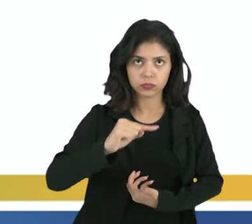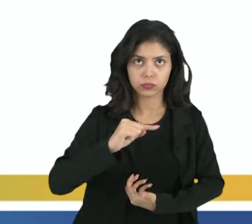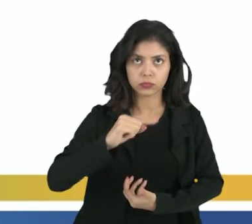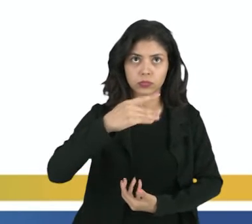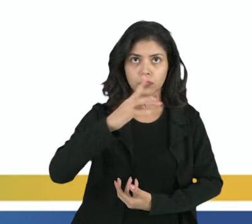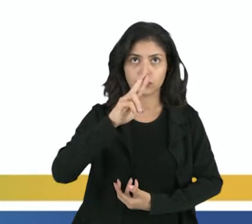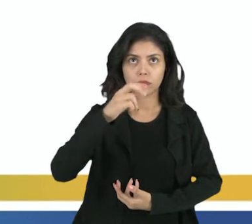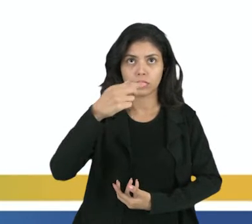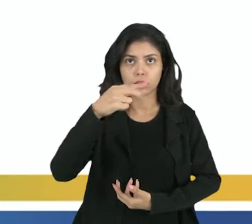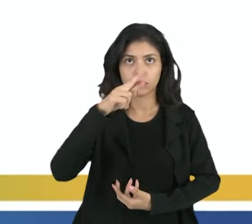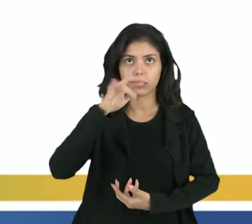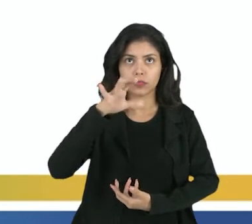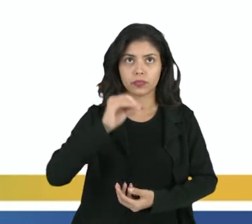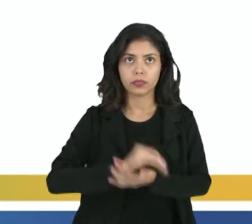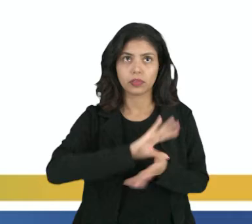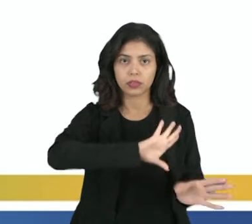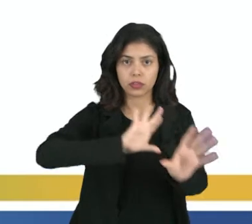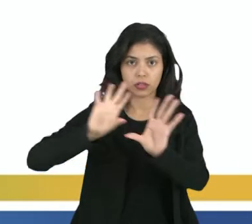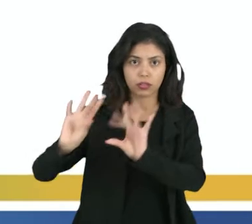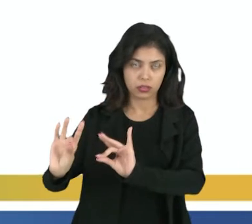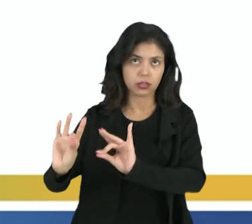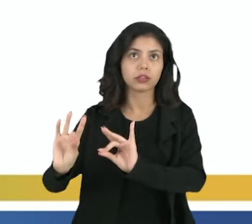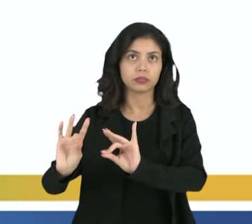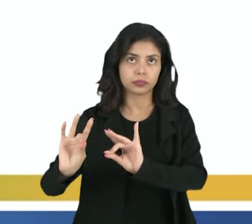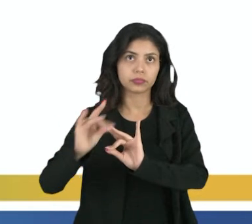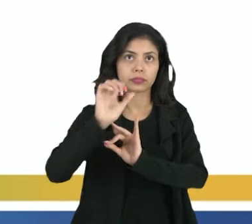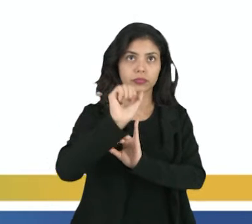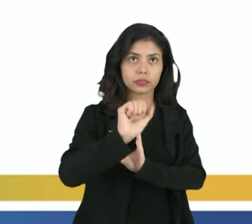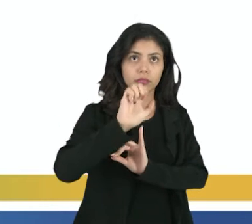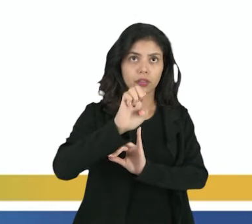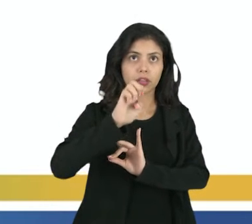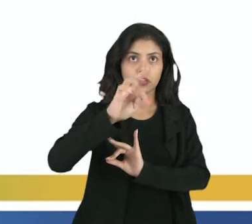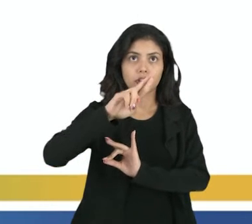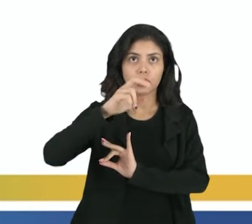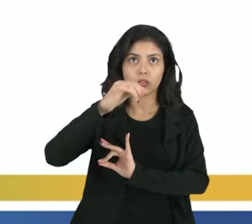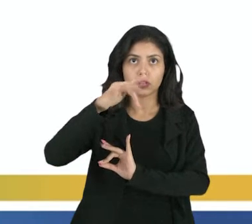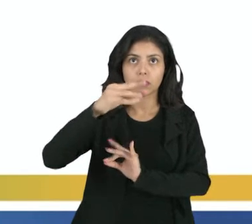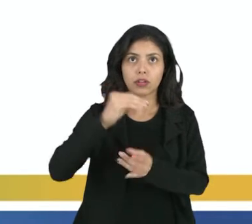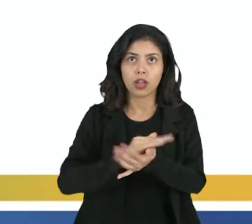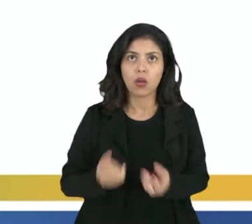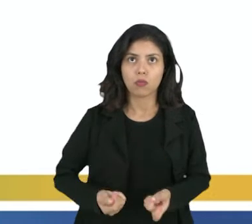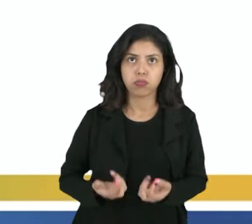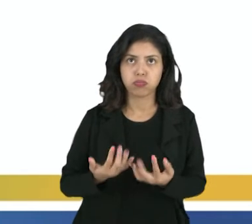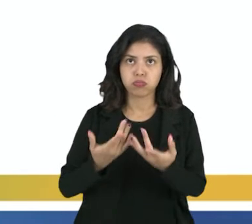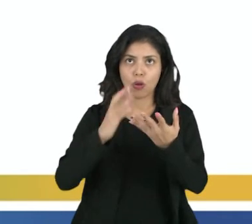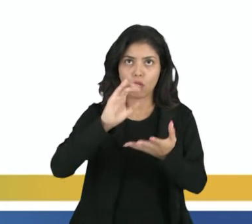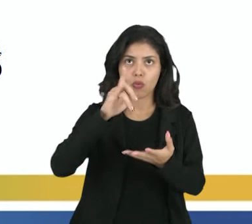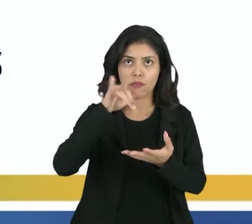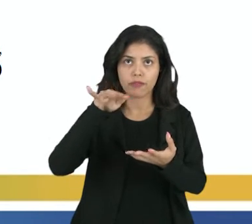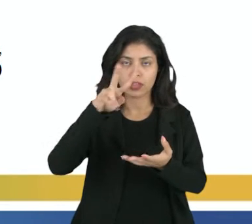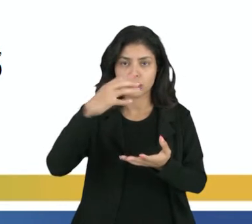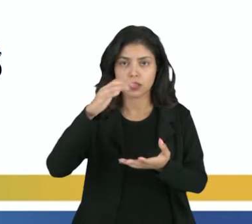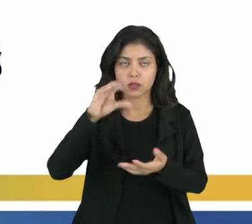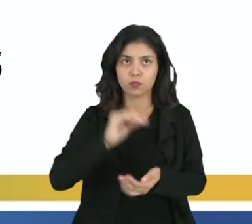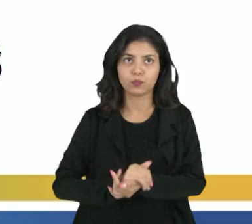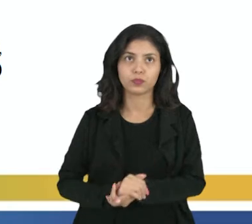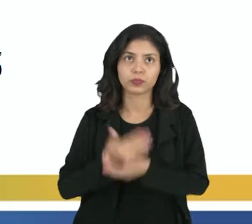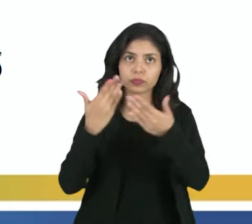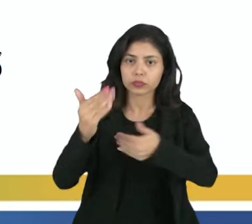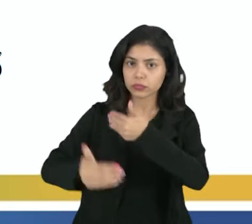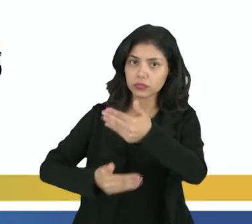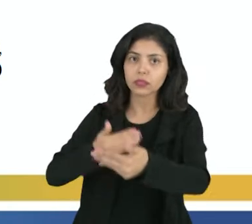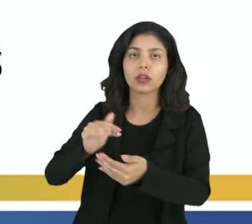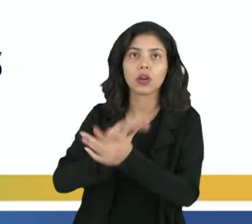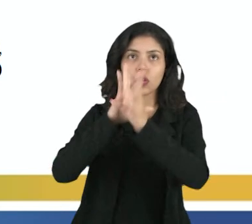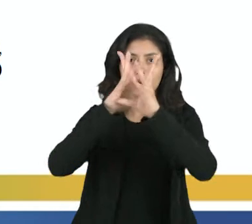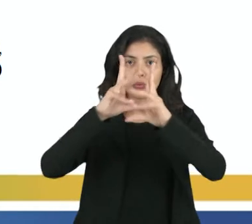carregados facilmente para estratosfera através de mecanismo de condução convecção perdão e